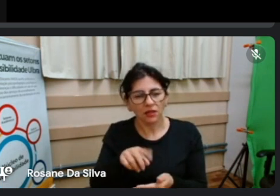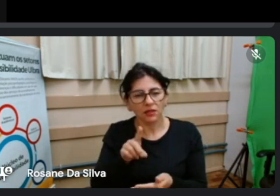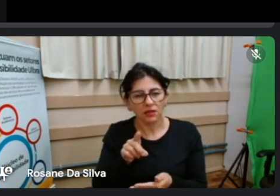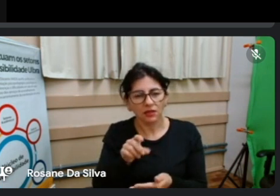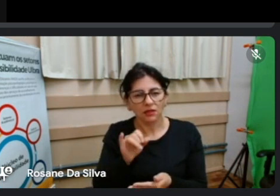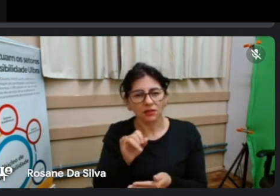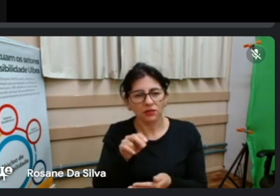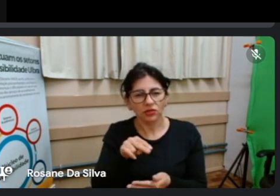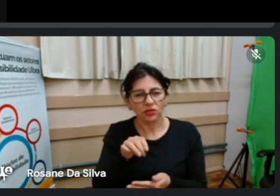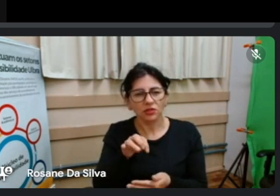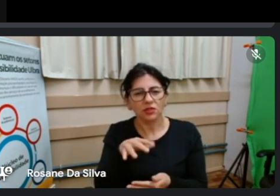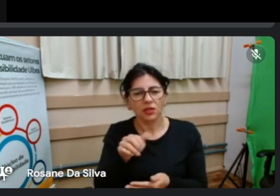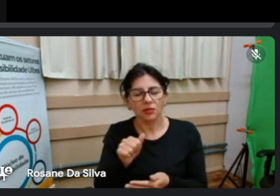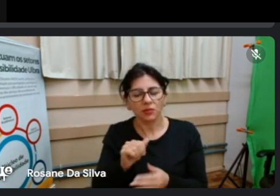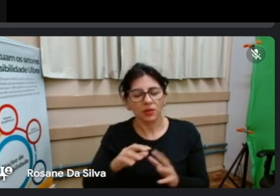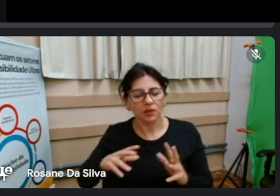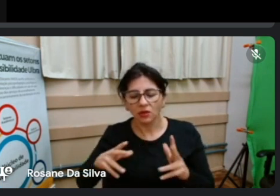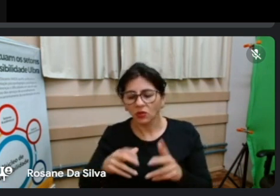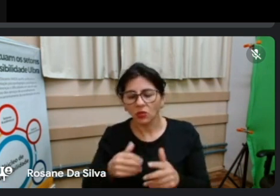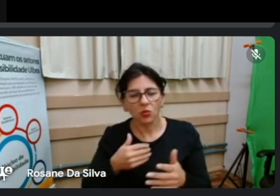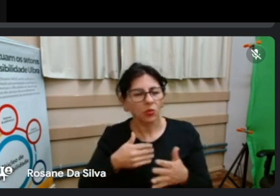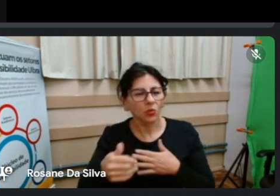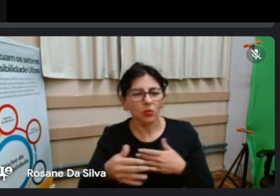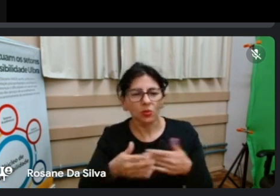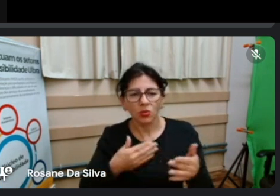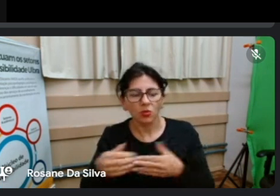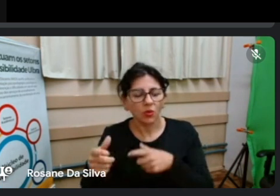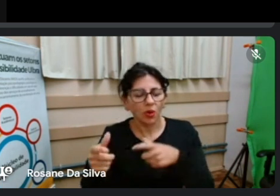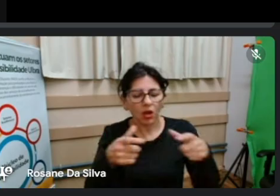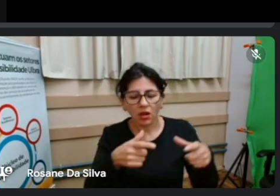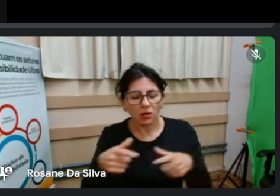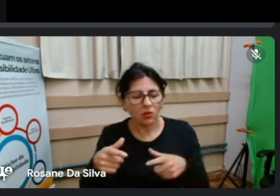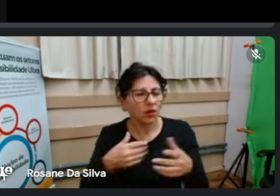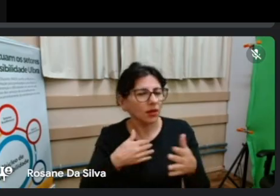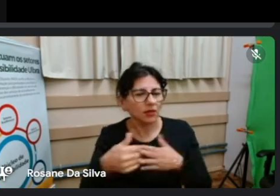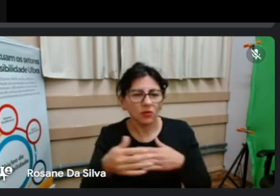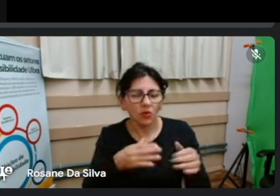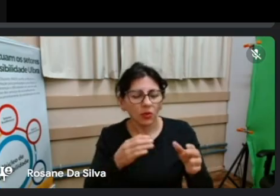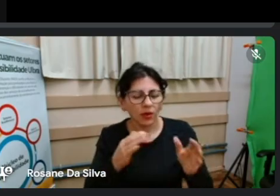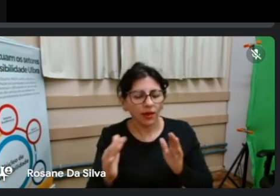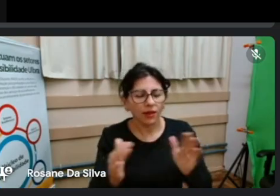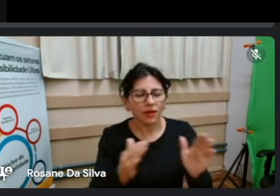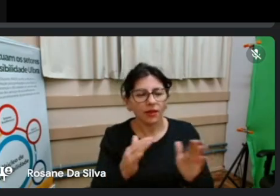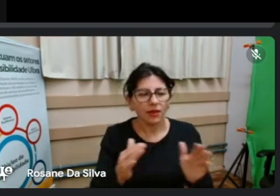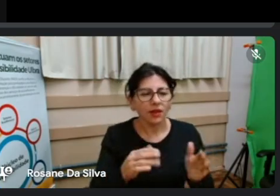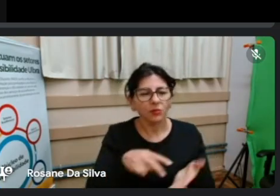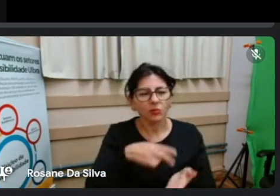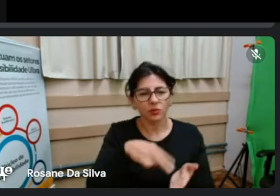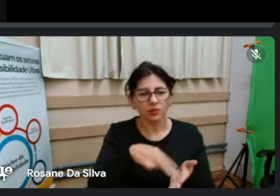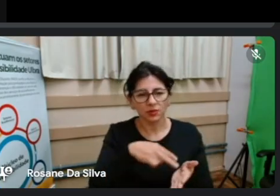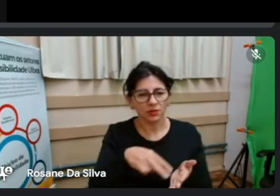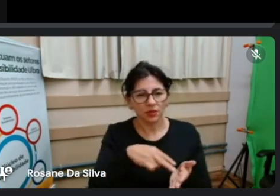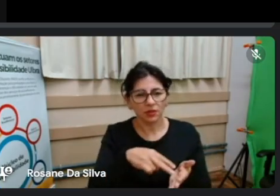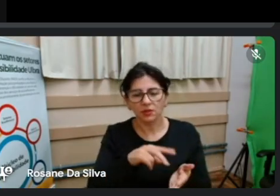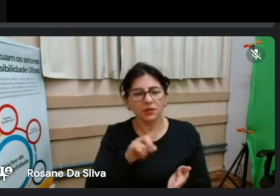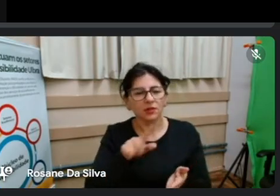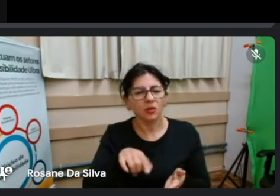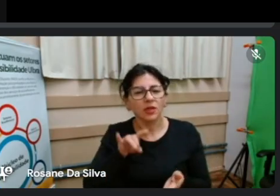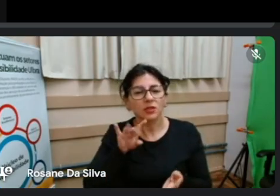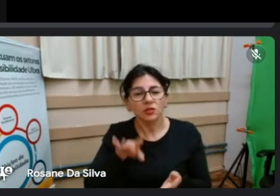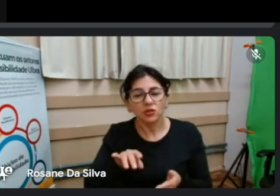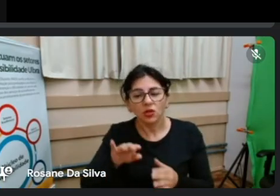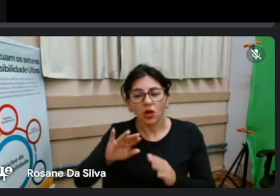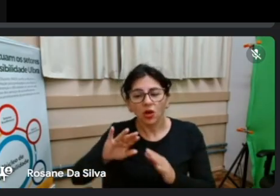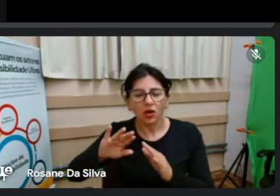e é em qualquer espaço em qualquer tempo que se dança Hã Não é só na sala de aula ou no